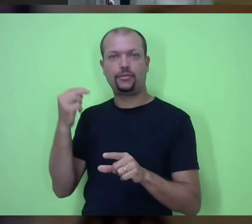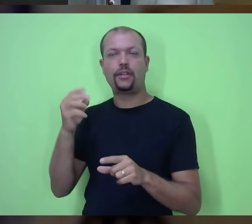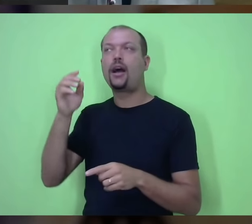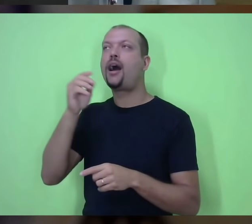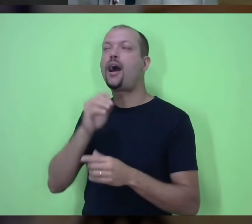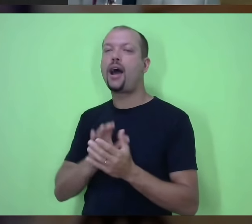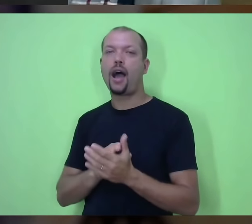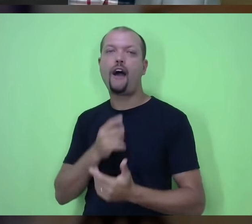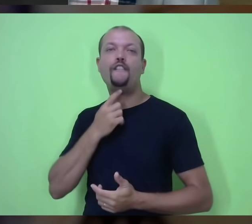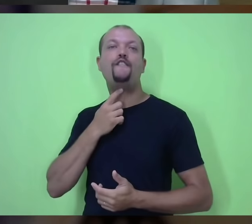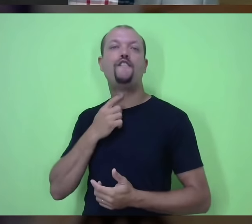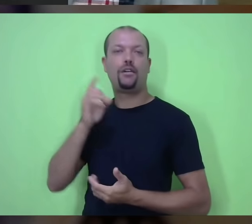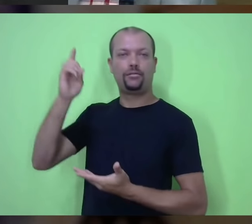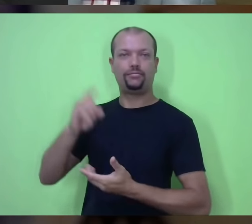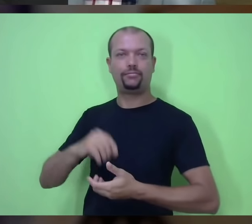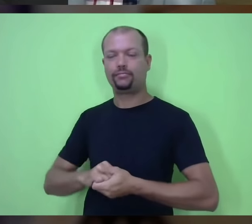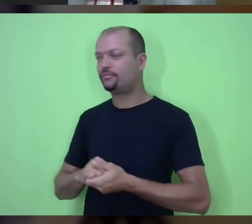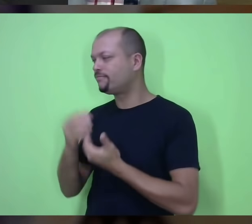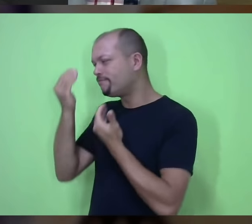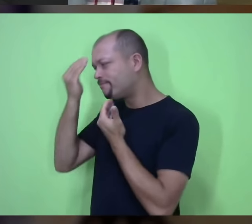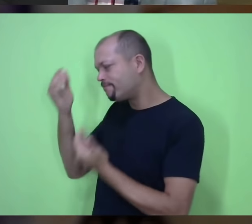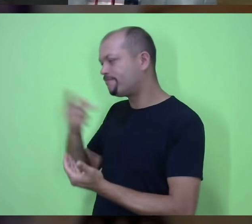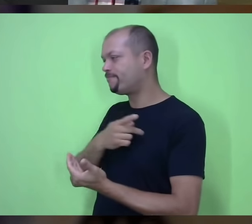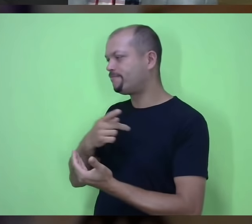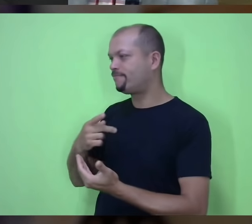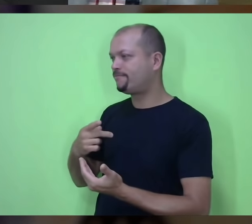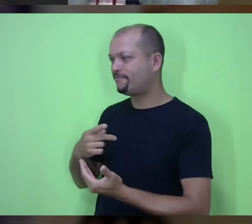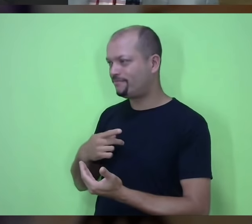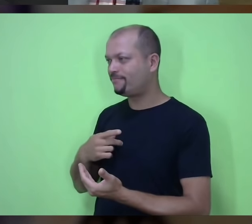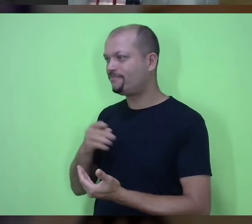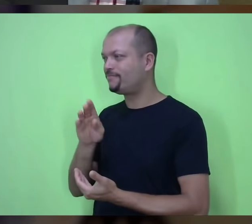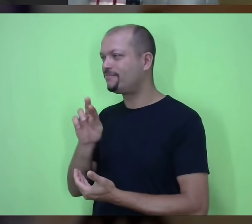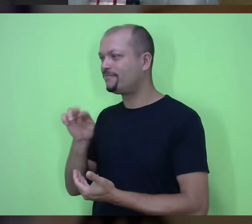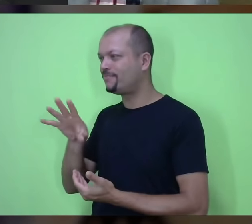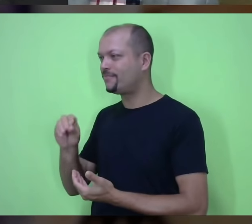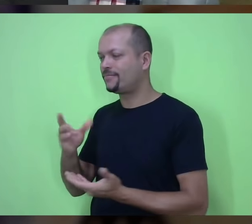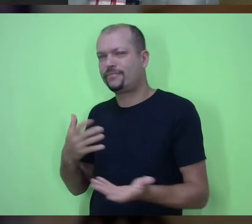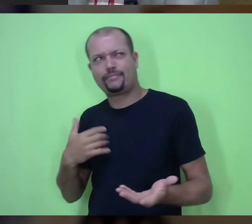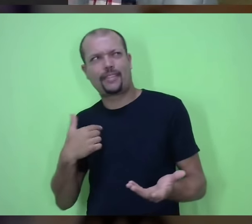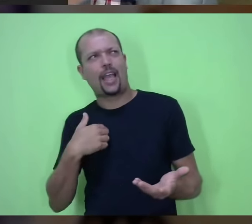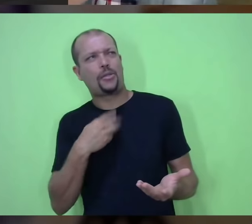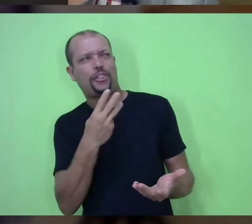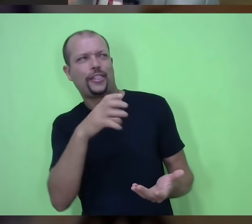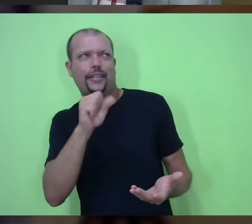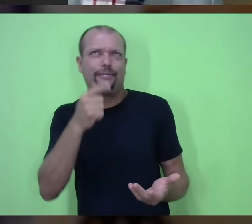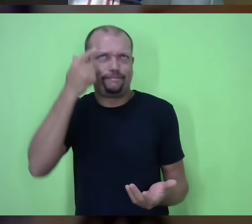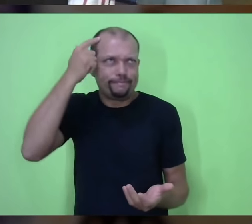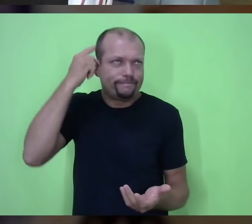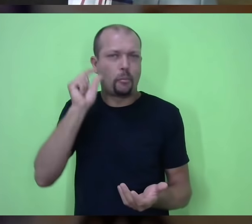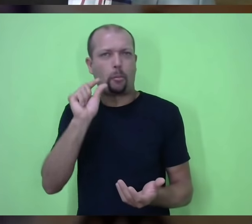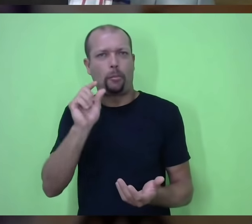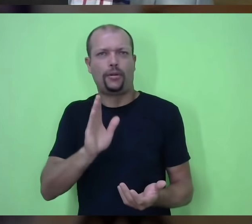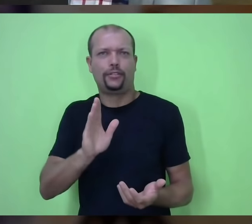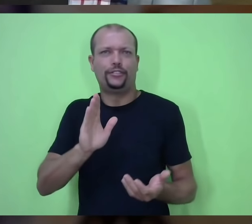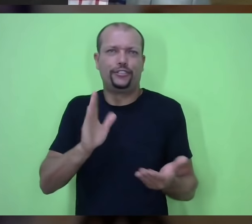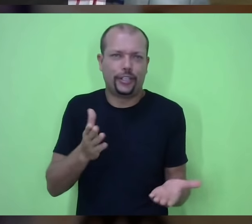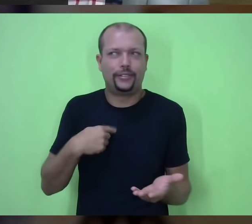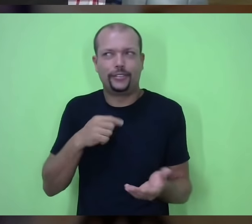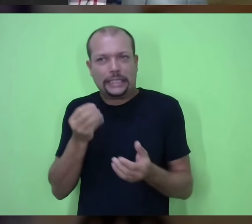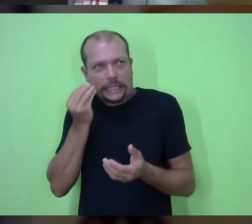momento. Obrigado, pastor Bruno. Pastor Bruno, eu tenho 39, então ele já não tem mais cabelos, eu tenho bem pouco, então a gente